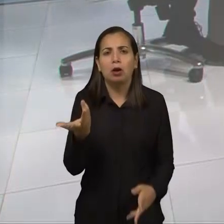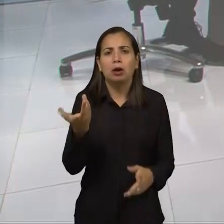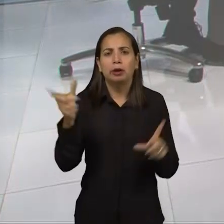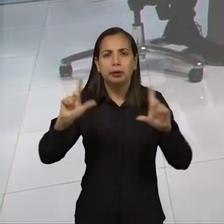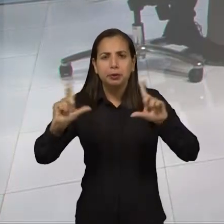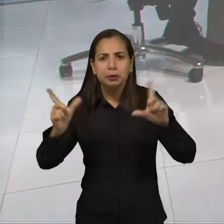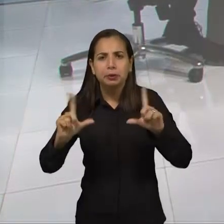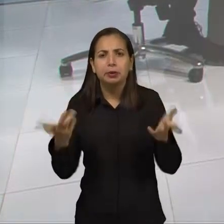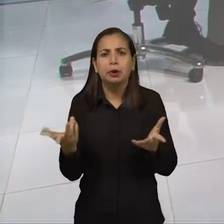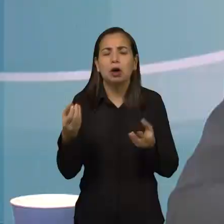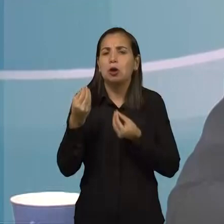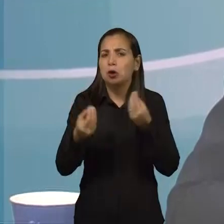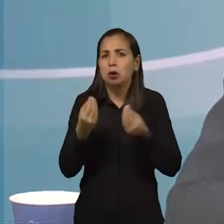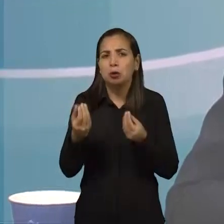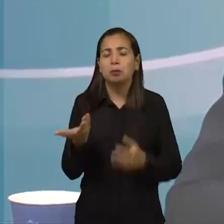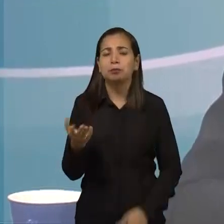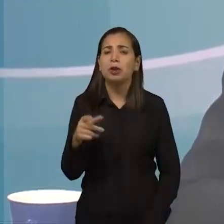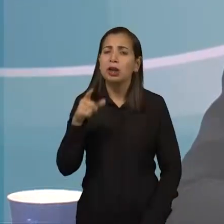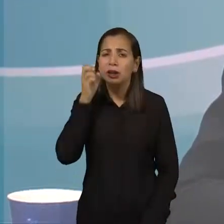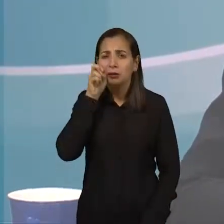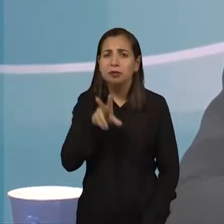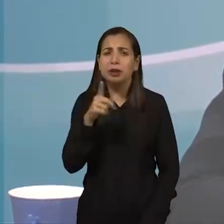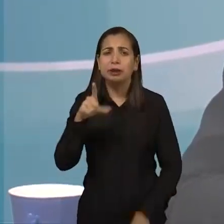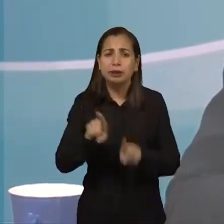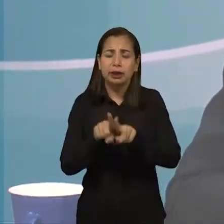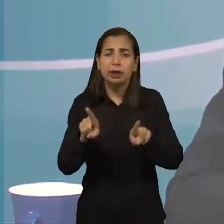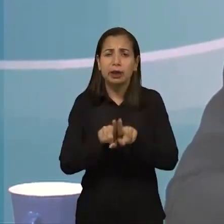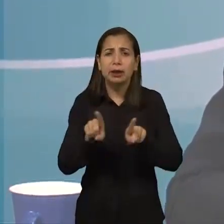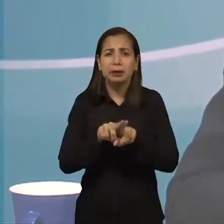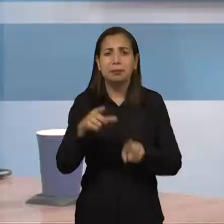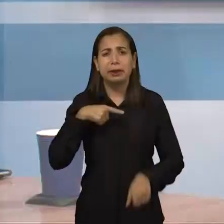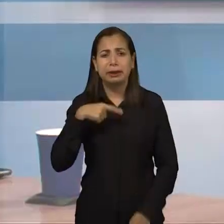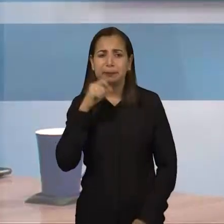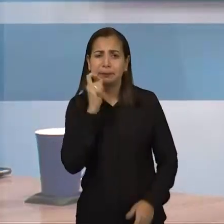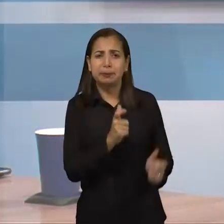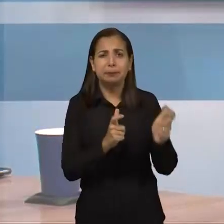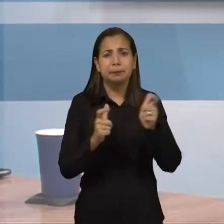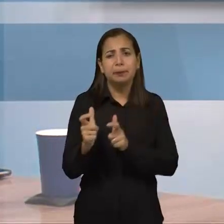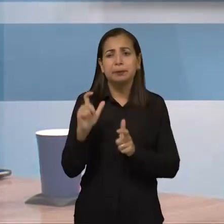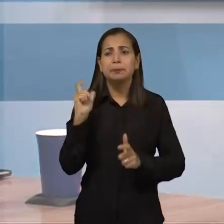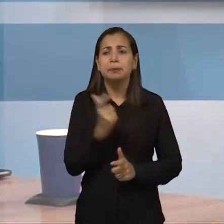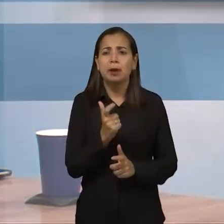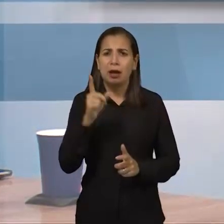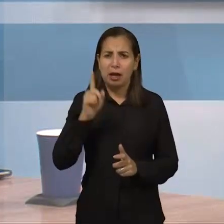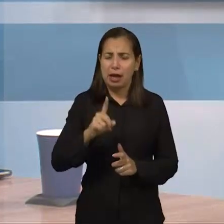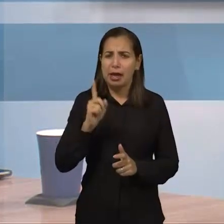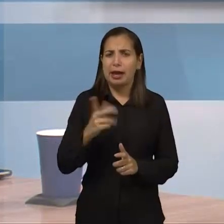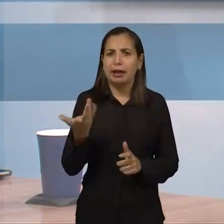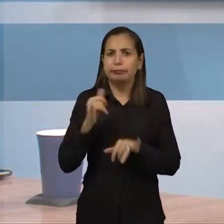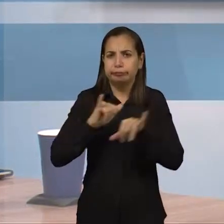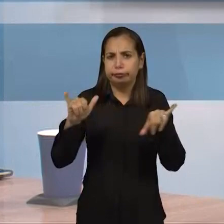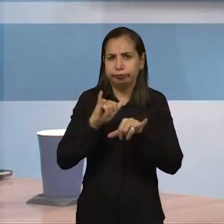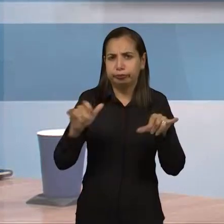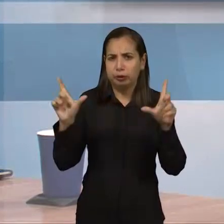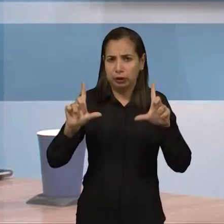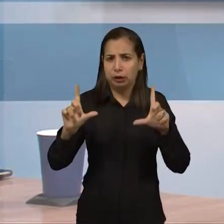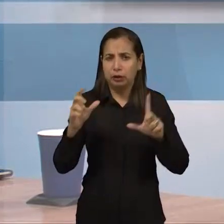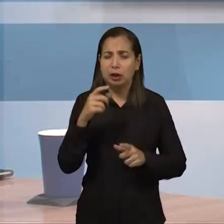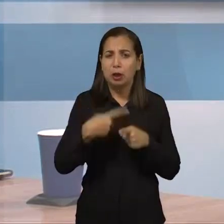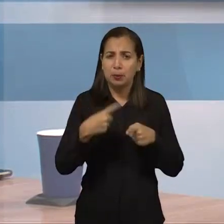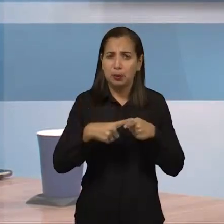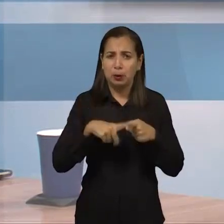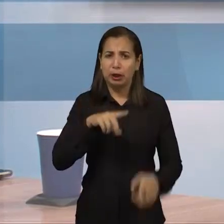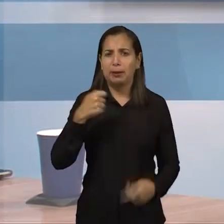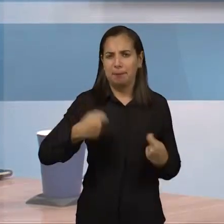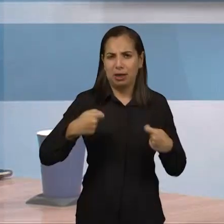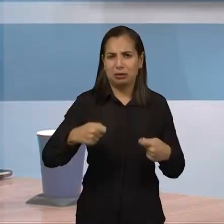tão agressivo entre os ministros? Eu tenho dificuldade em aceitar que isso é problema da televisão, porque Arnaldo, 5 minutos